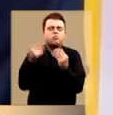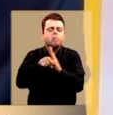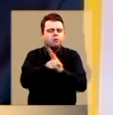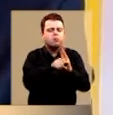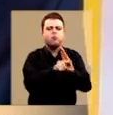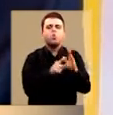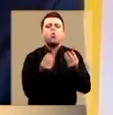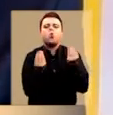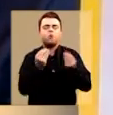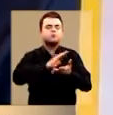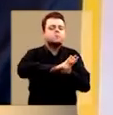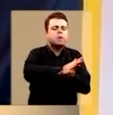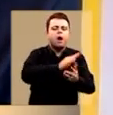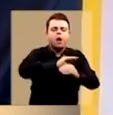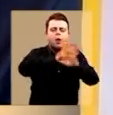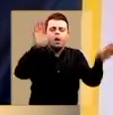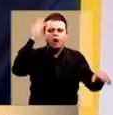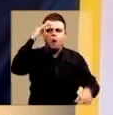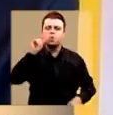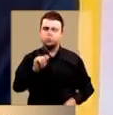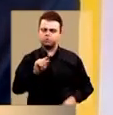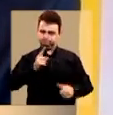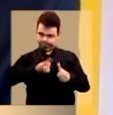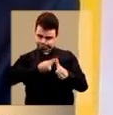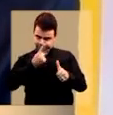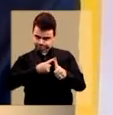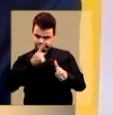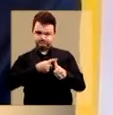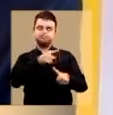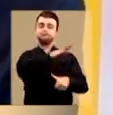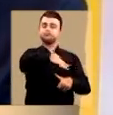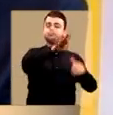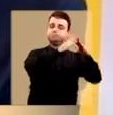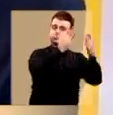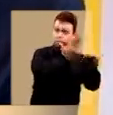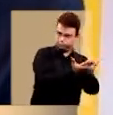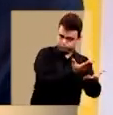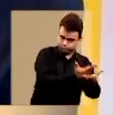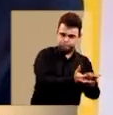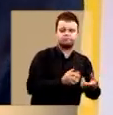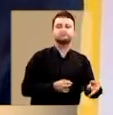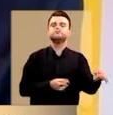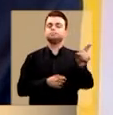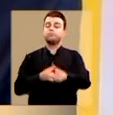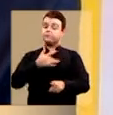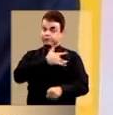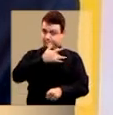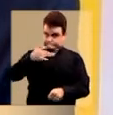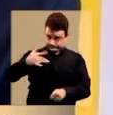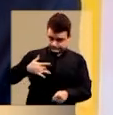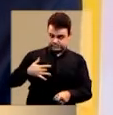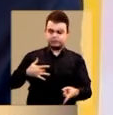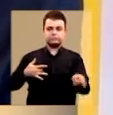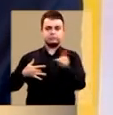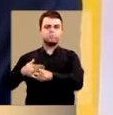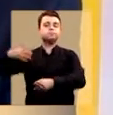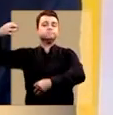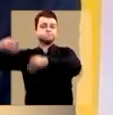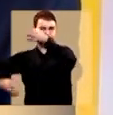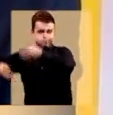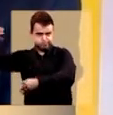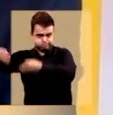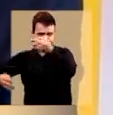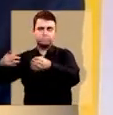para esclarecer o que se trata esse racismo estrutural. Eles fizeram uma análise no campo da educação, no campo da saúde, no